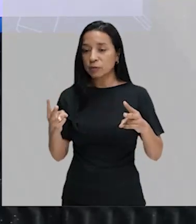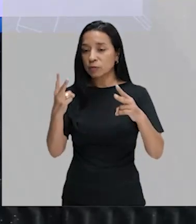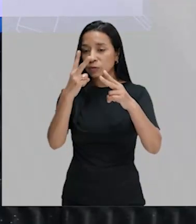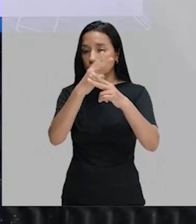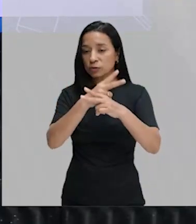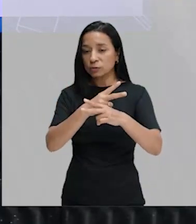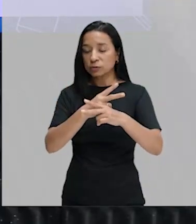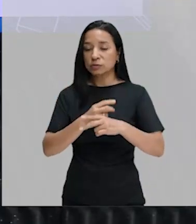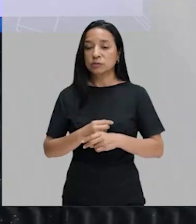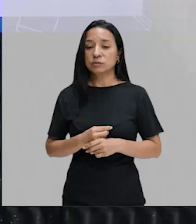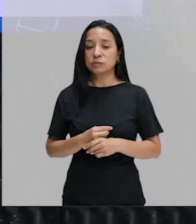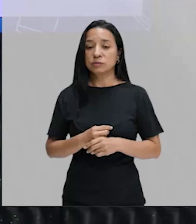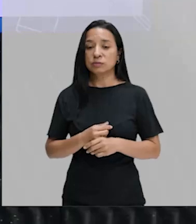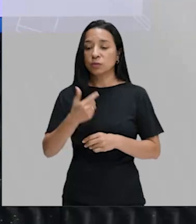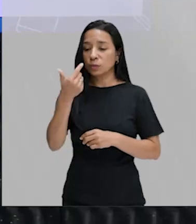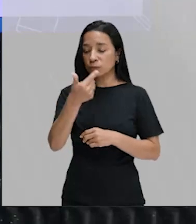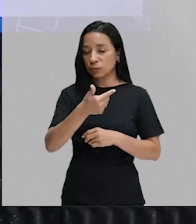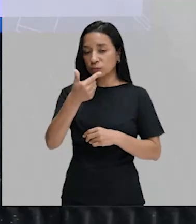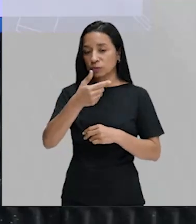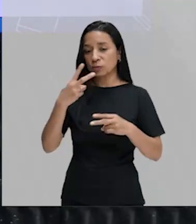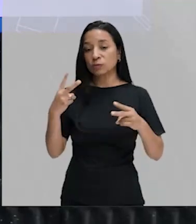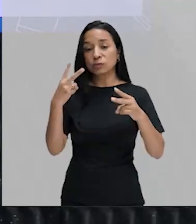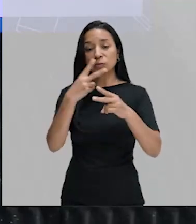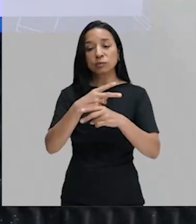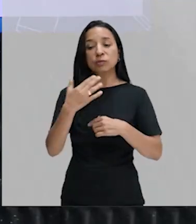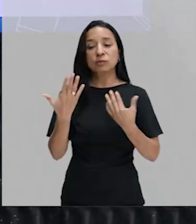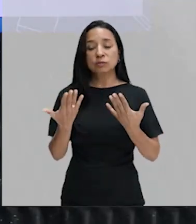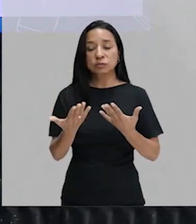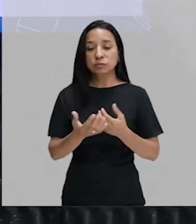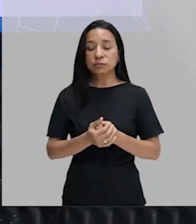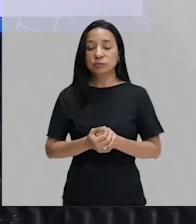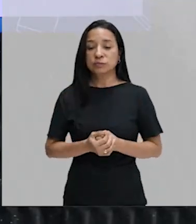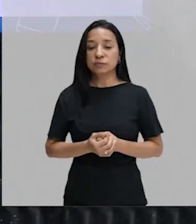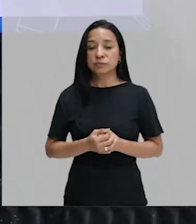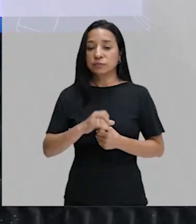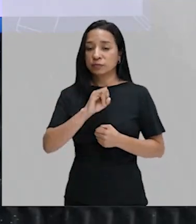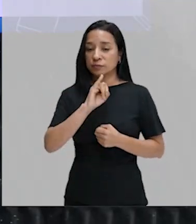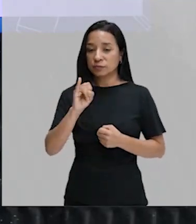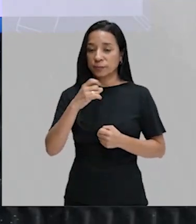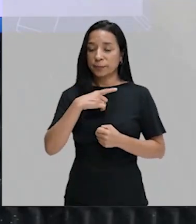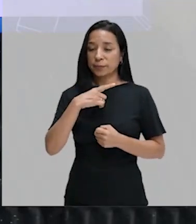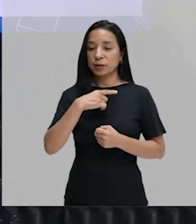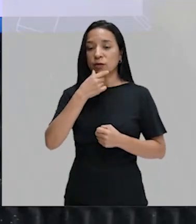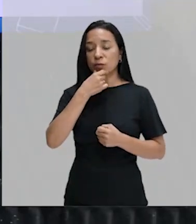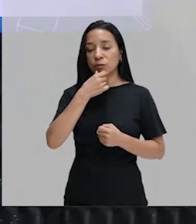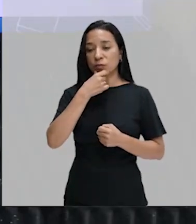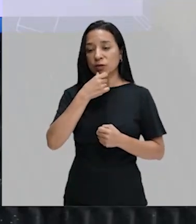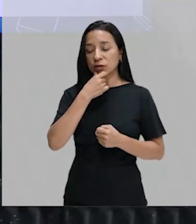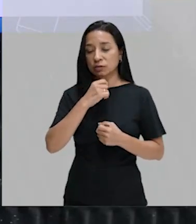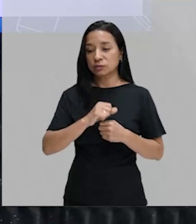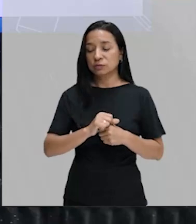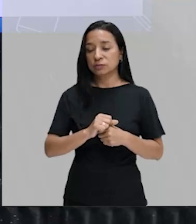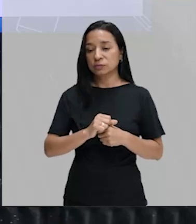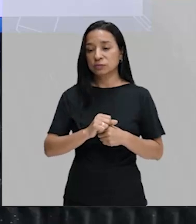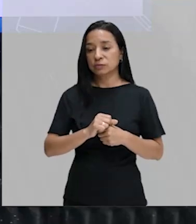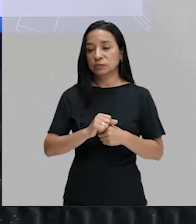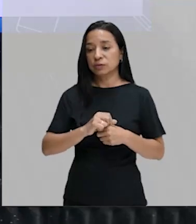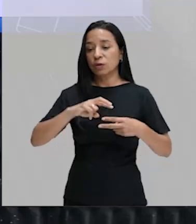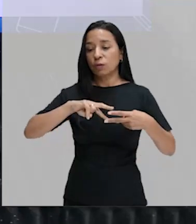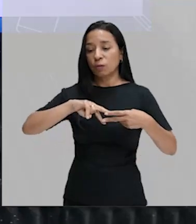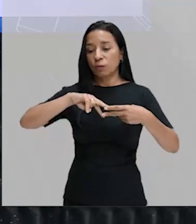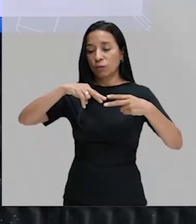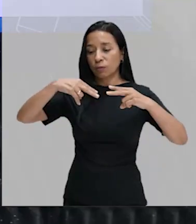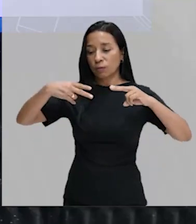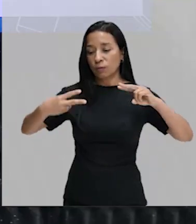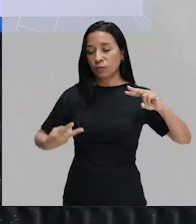Ok? Então, o segundo cruzamento qual é? É se eu pegar um macho homozigoto recessivo